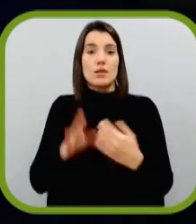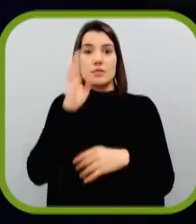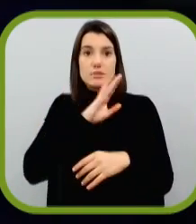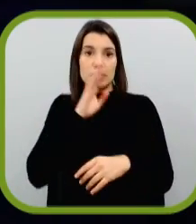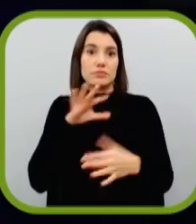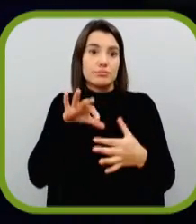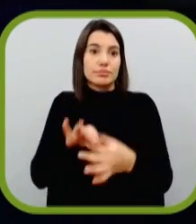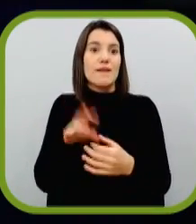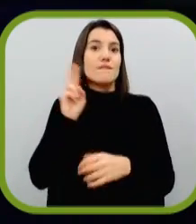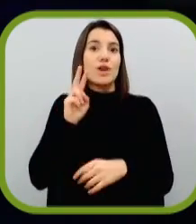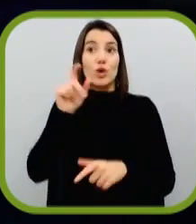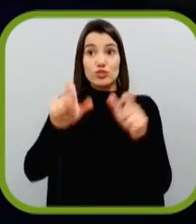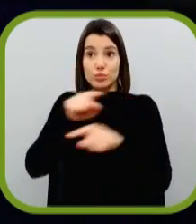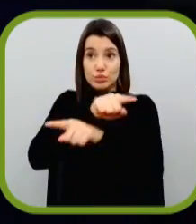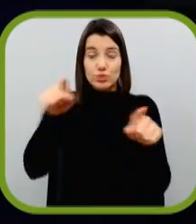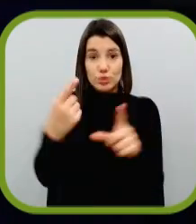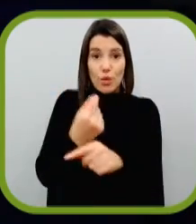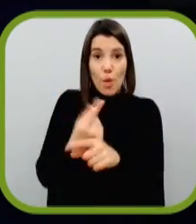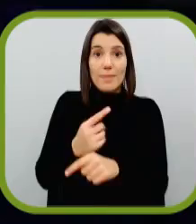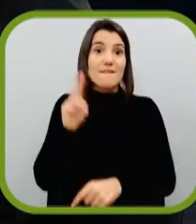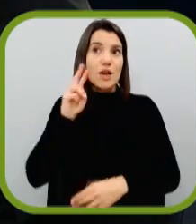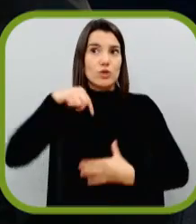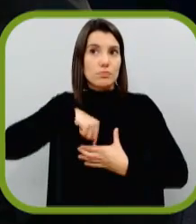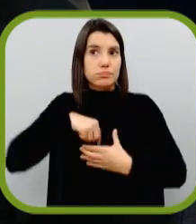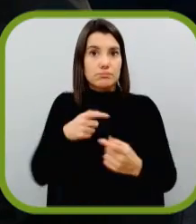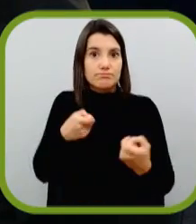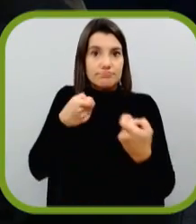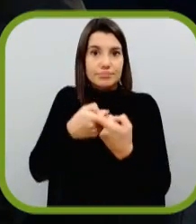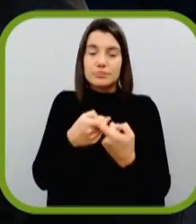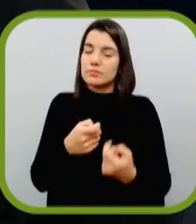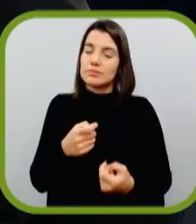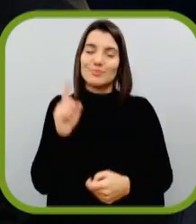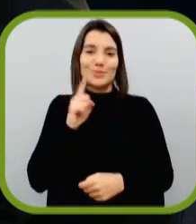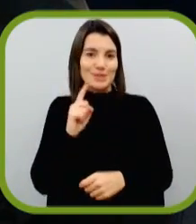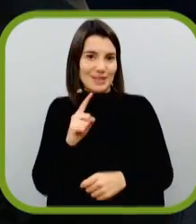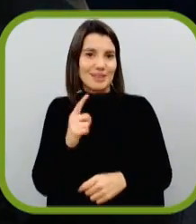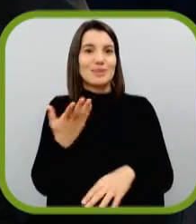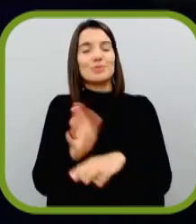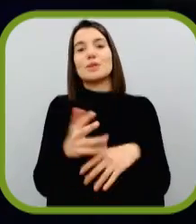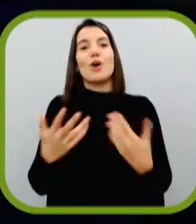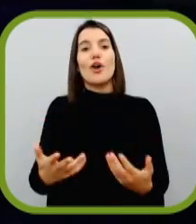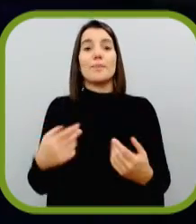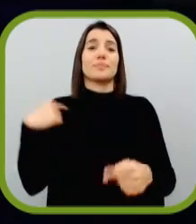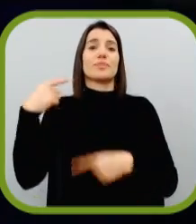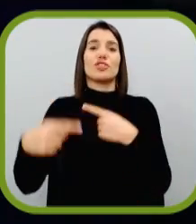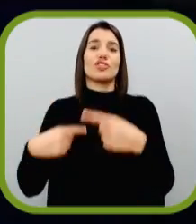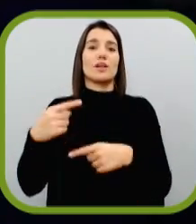alinhado com os valores do consumidor é uma dimensão fundamental. Nós, hoje em dia, lidamos, por exemplo, com